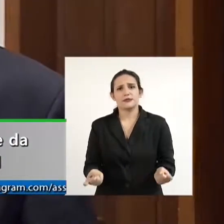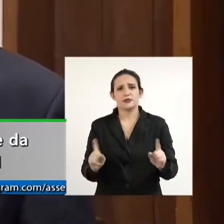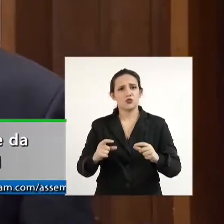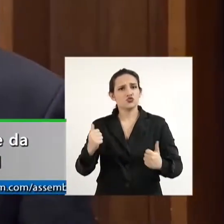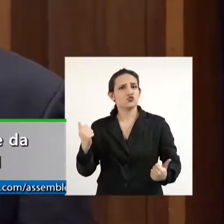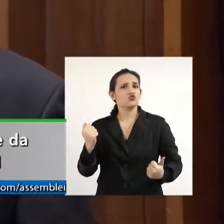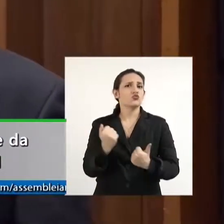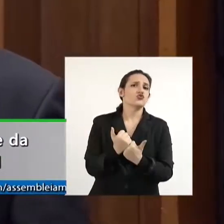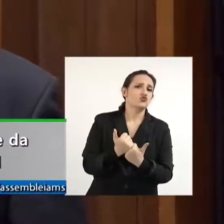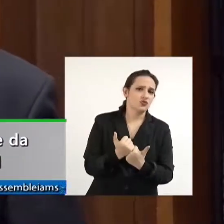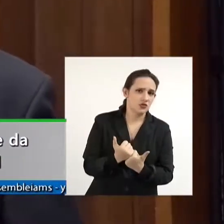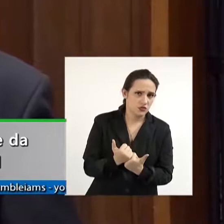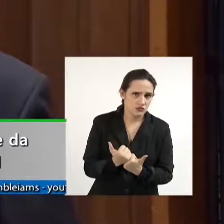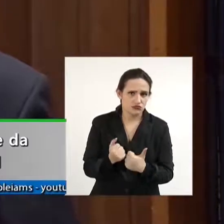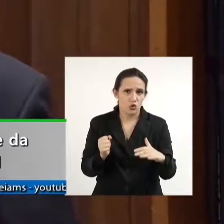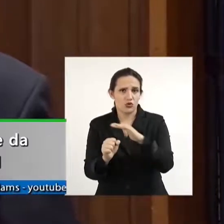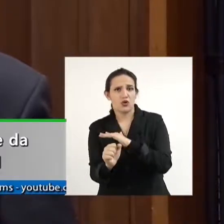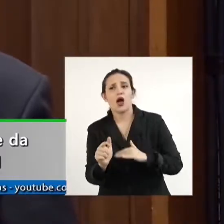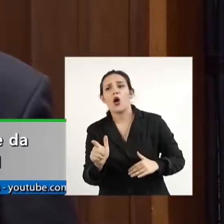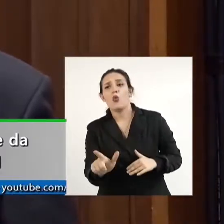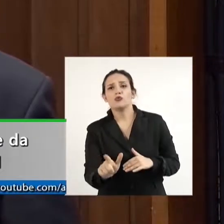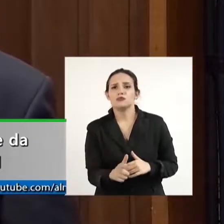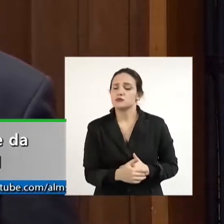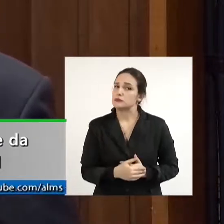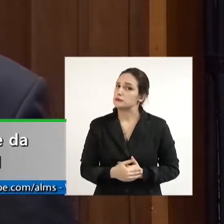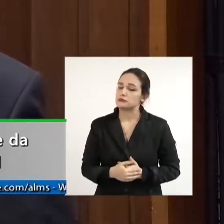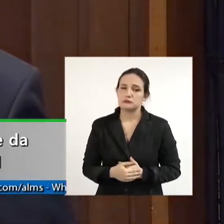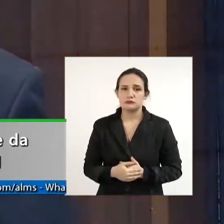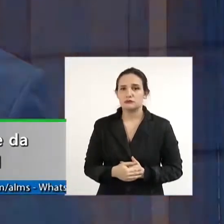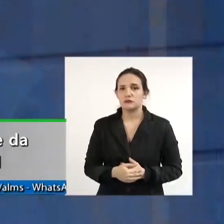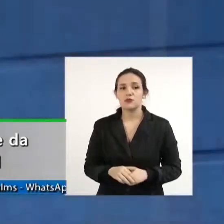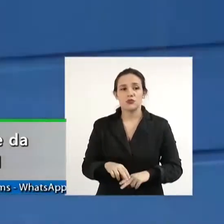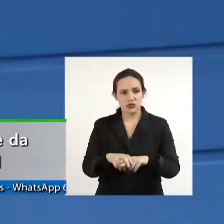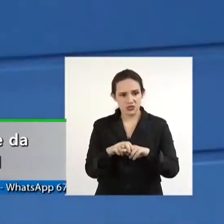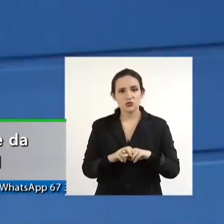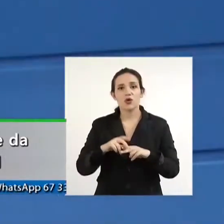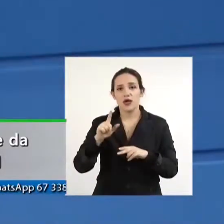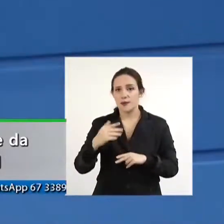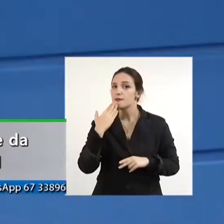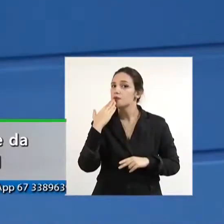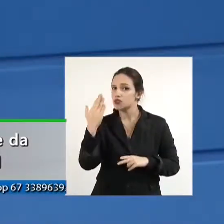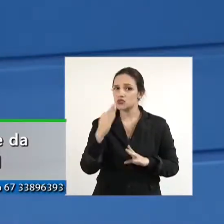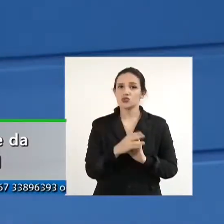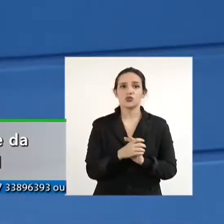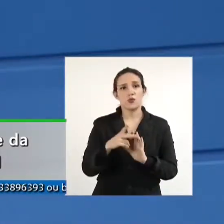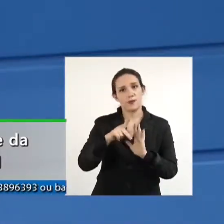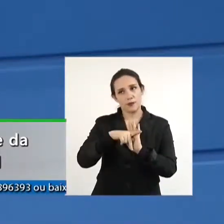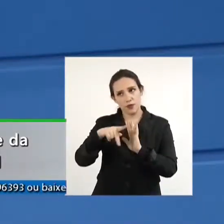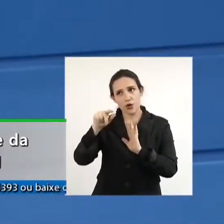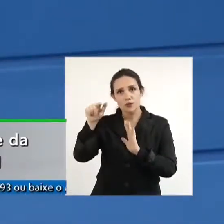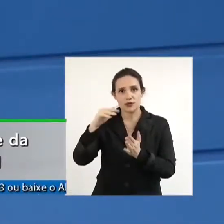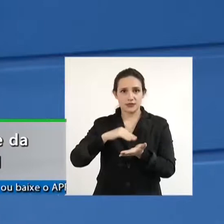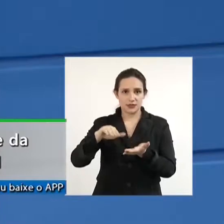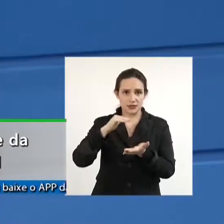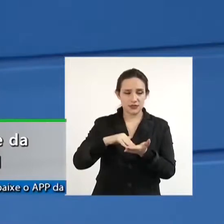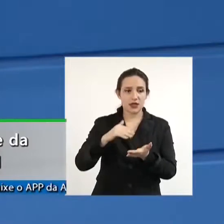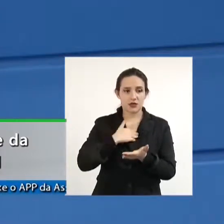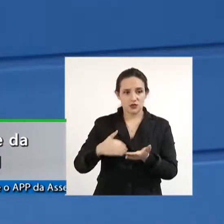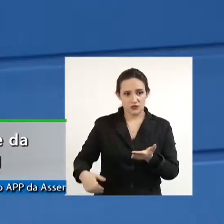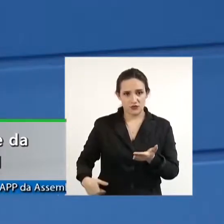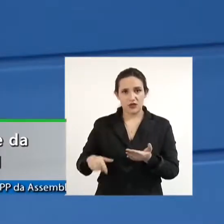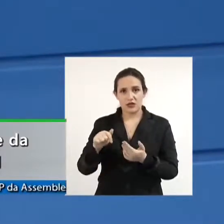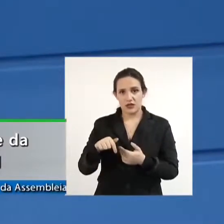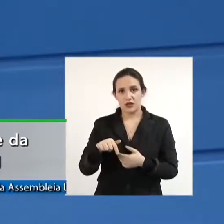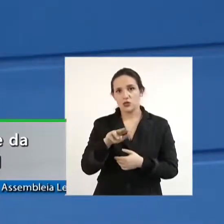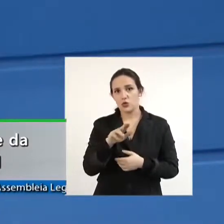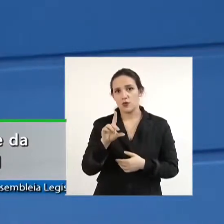professor. Então, são demandas que nós levamos para o secretário de governo, Eduardo